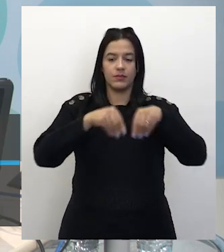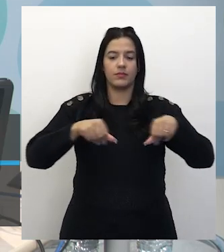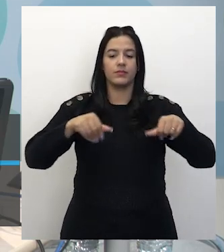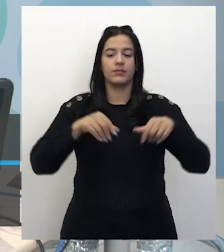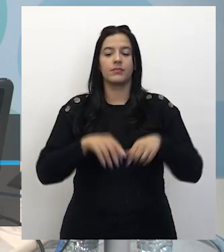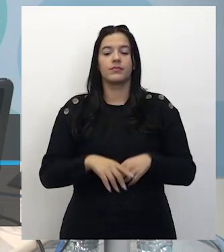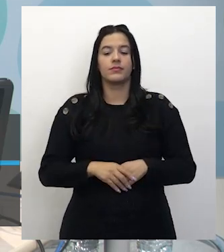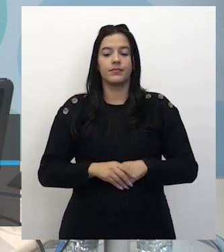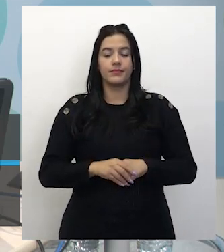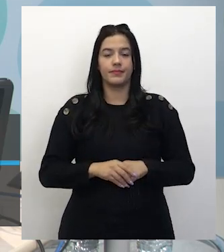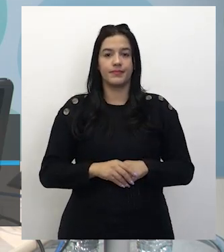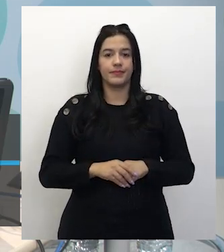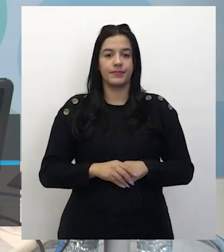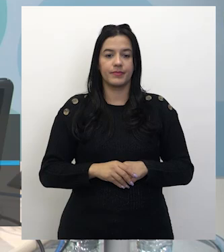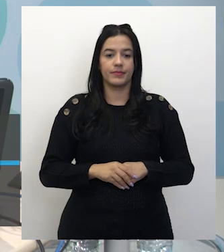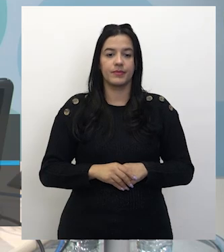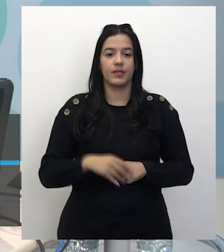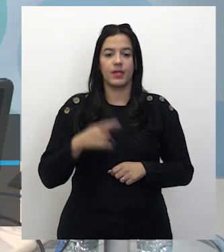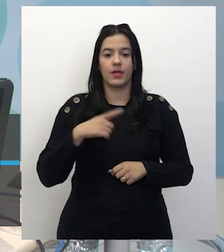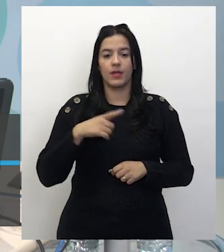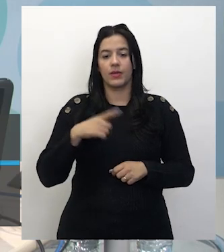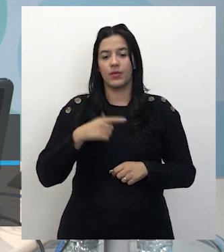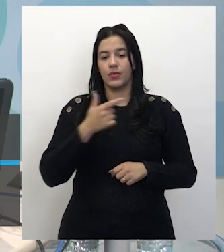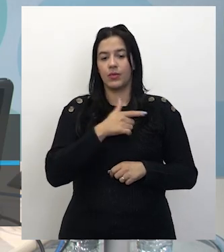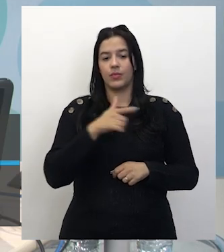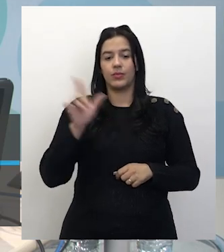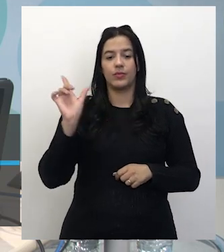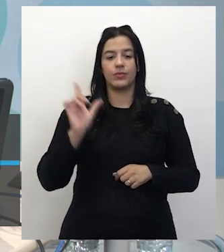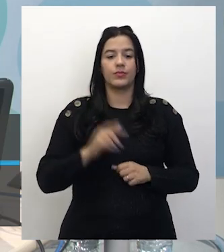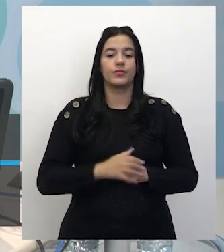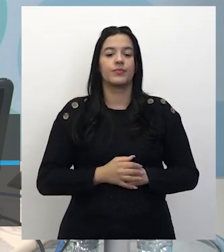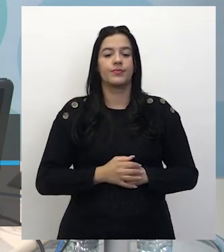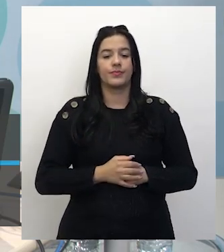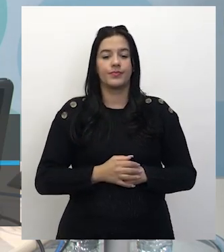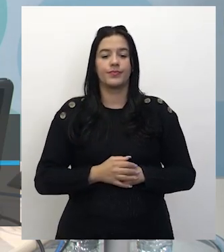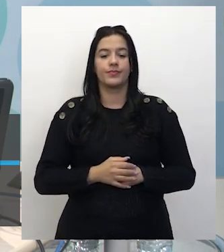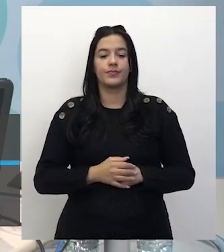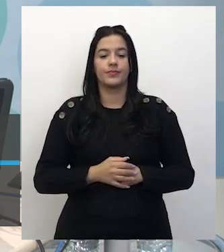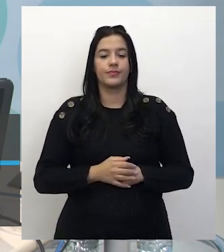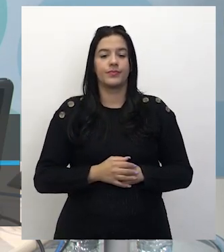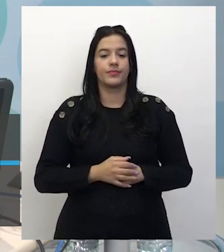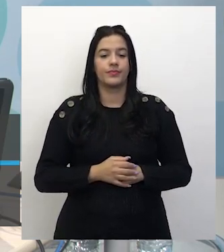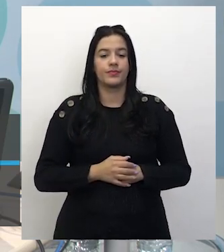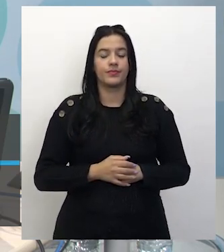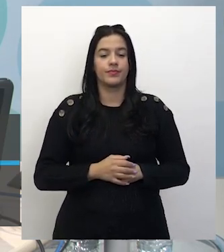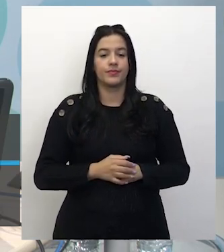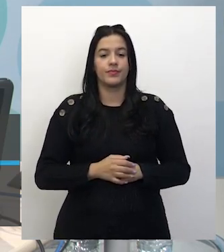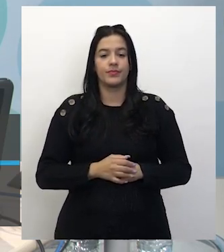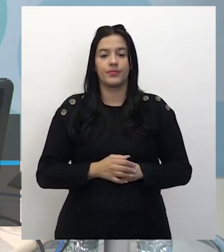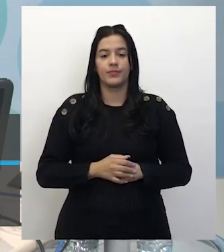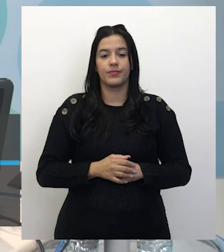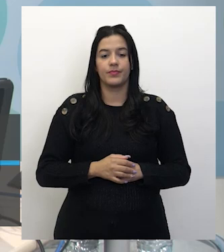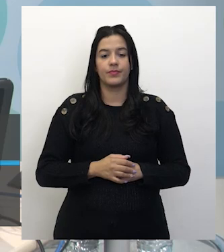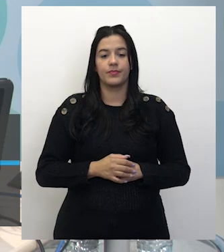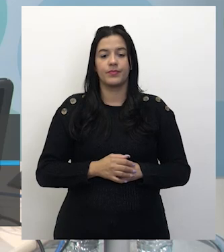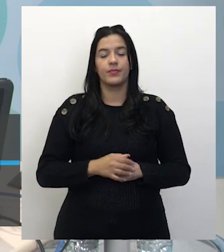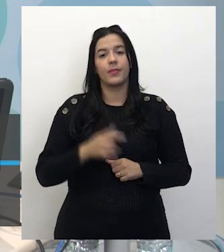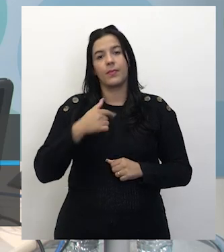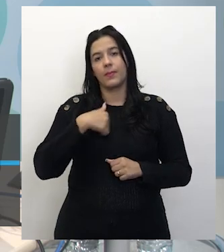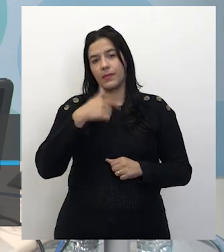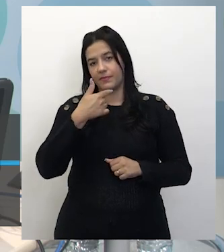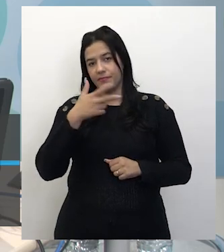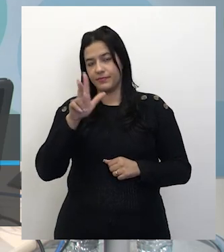Aí, vamos ver se eu pego da segunda agora. O cenário do primeiro, no Ceará, o Pedro Dantas da